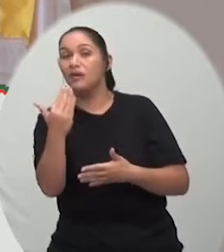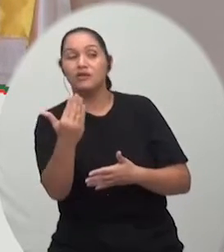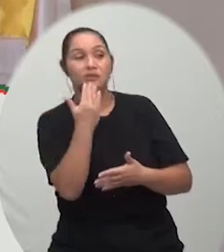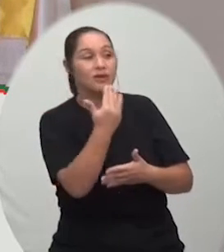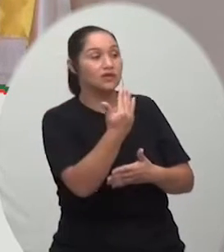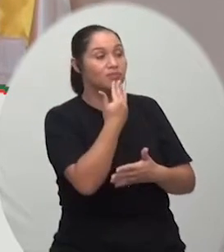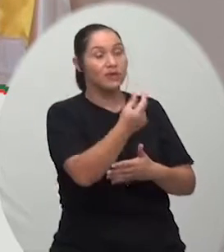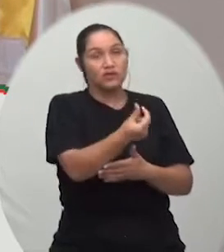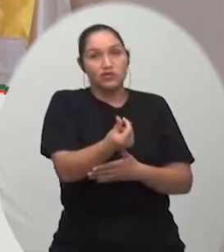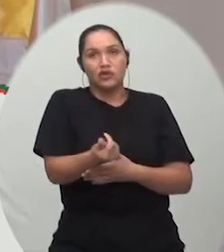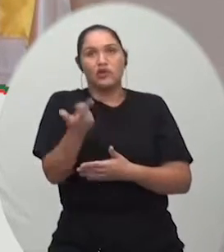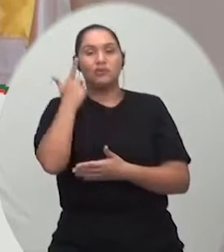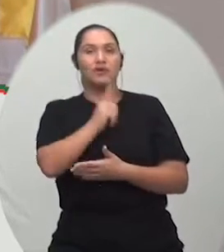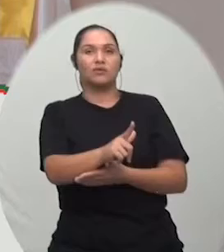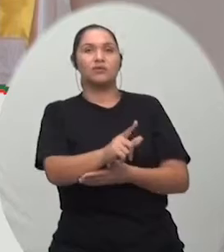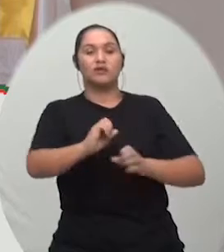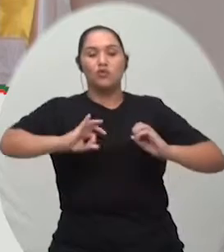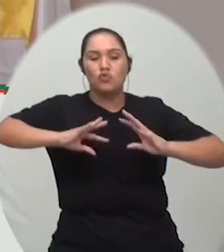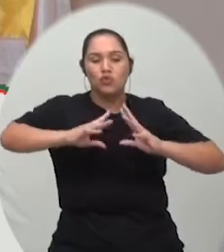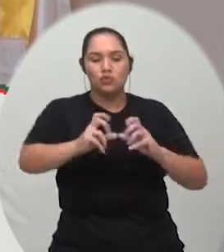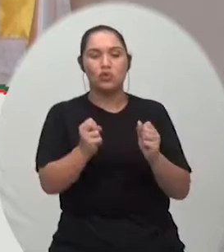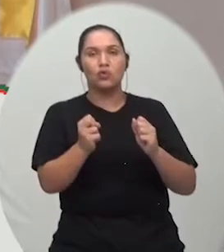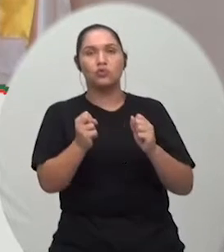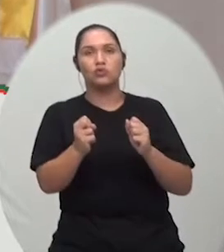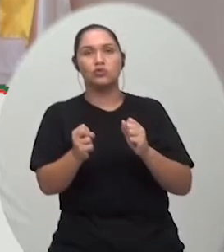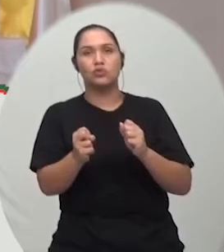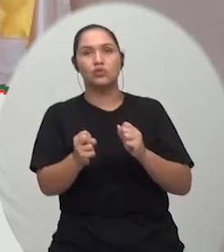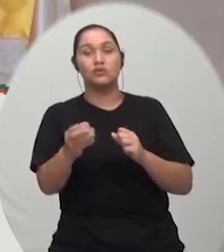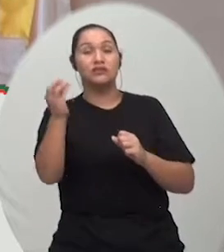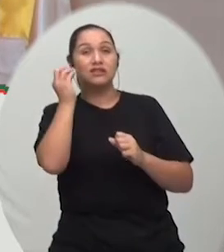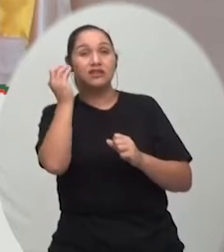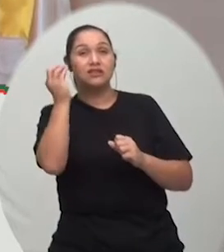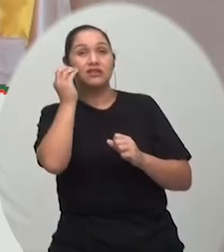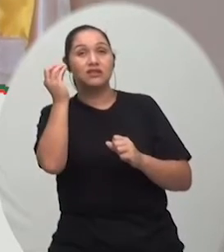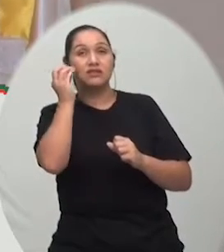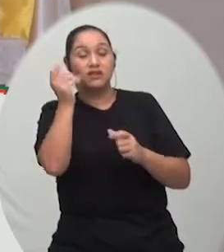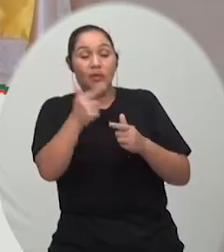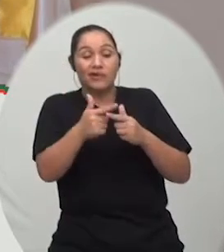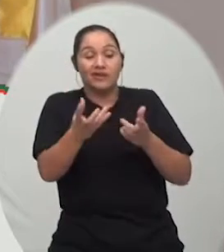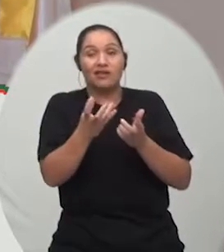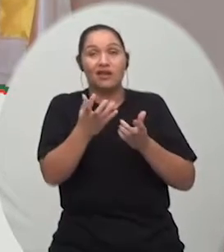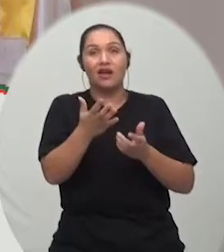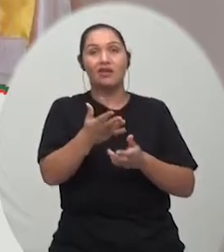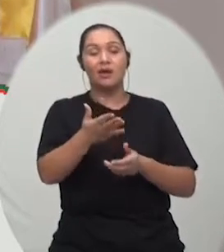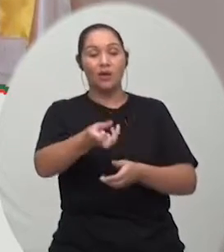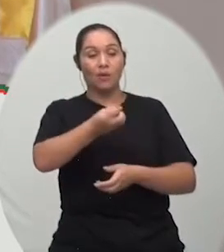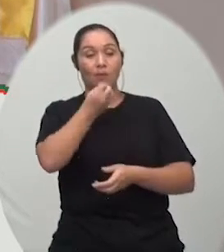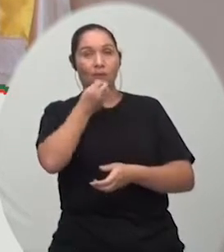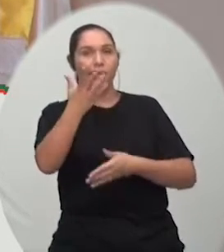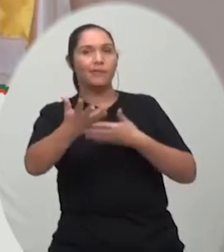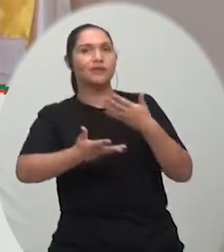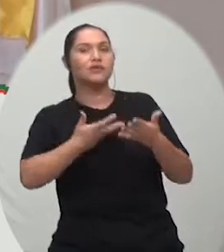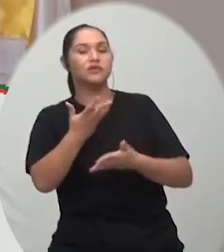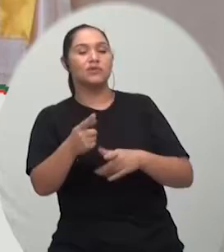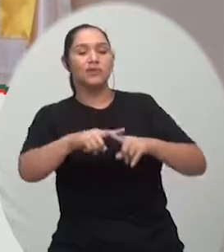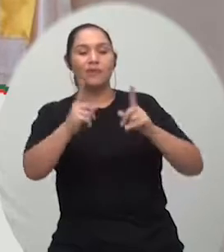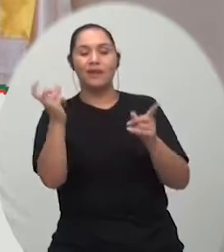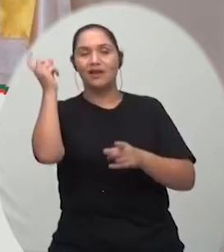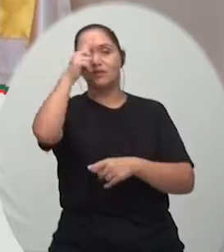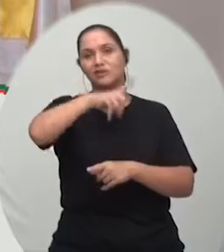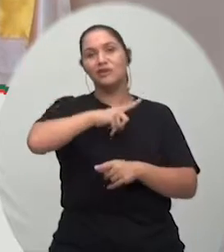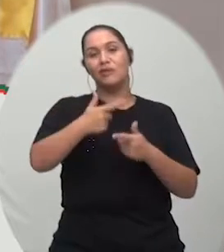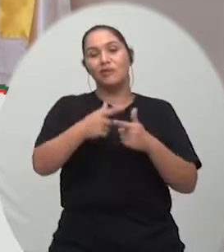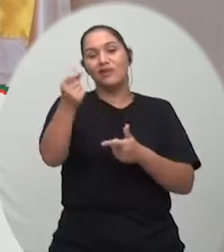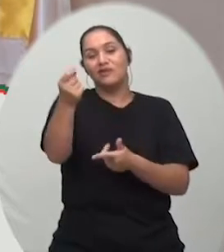A briga deles, sabe, a preocupação que eles têm de prestar um bom serviço e a dificuldade que eles têm por falta de recurso. E a